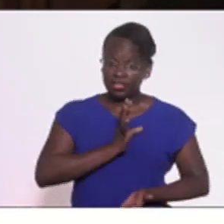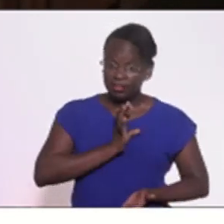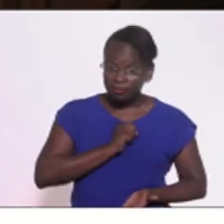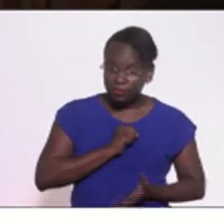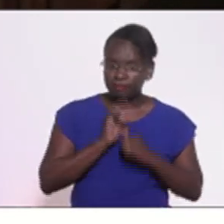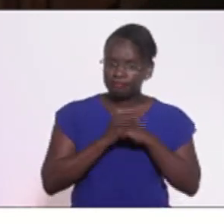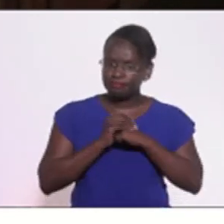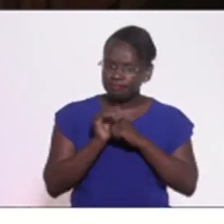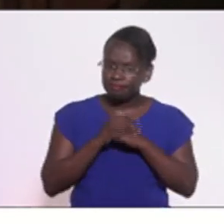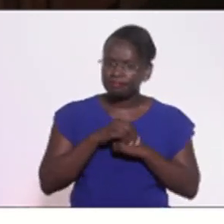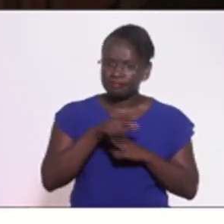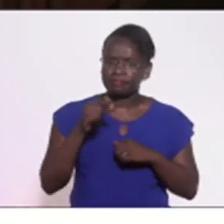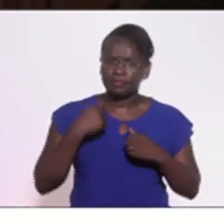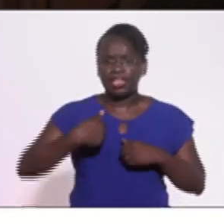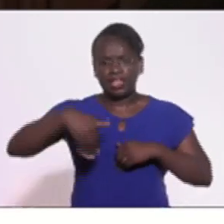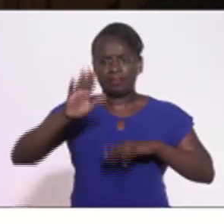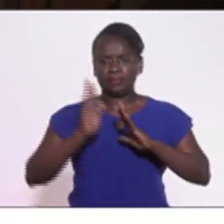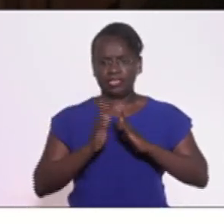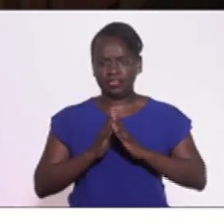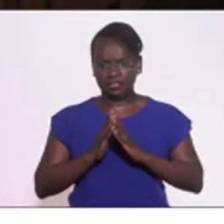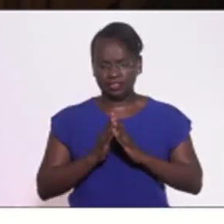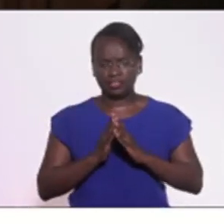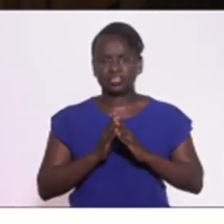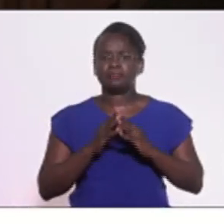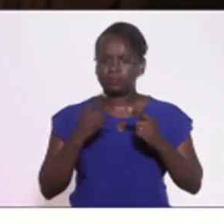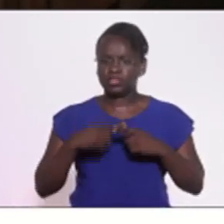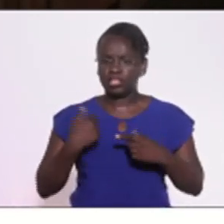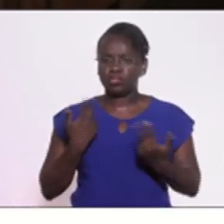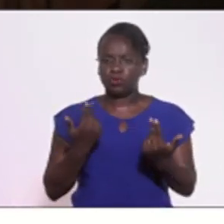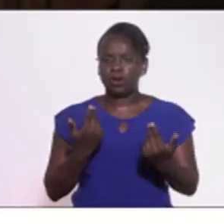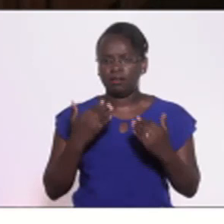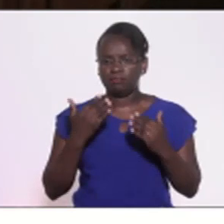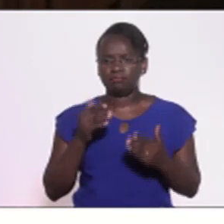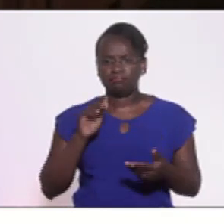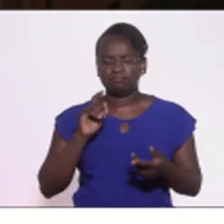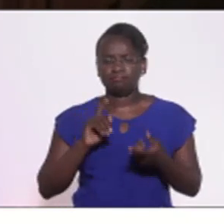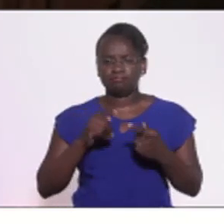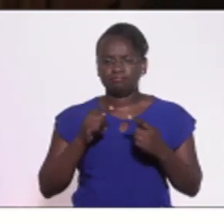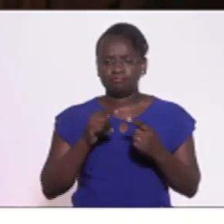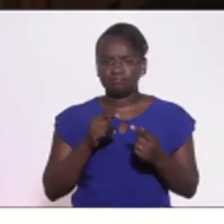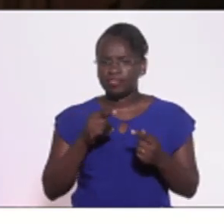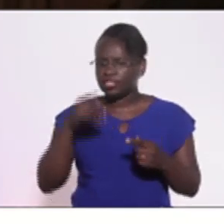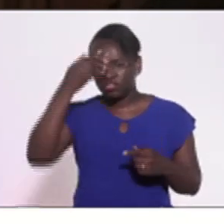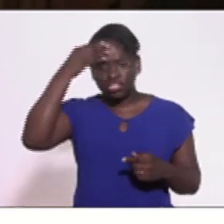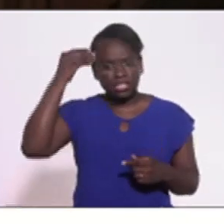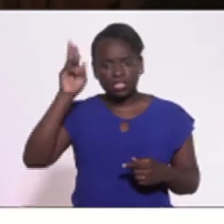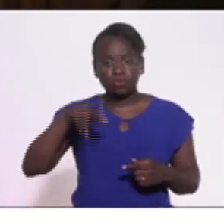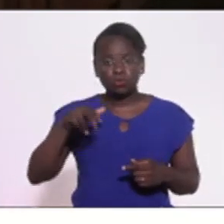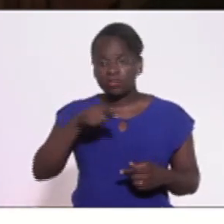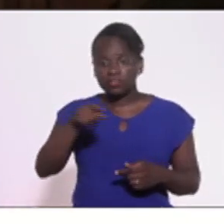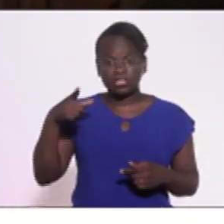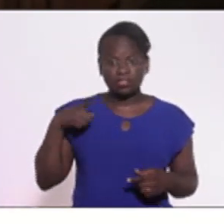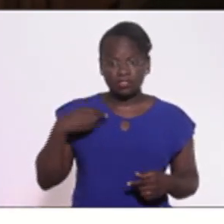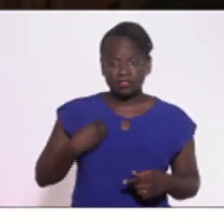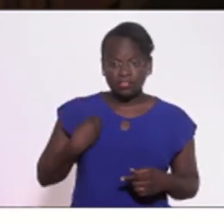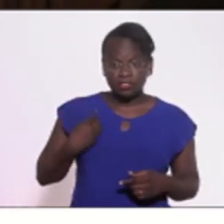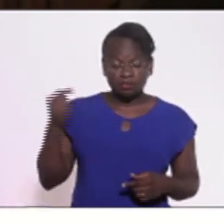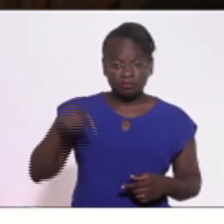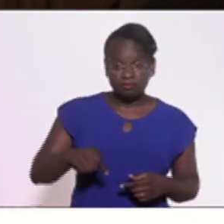esse carinho vocês podem levar para casa, a reciprocidade. Não vou me esquecer da presença de nenhum de vocês